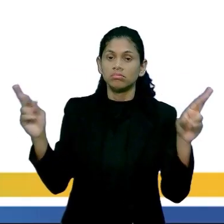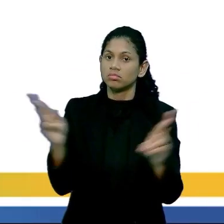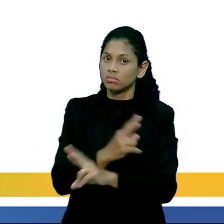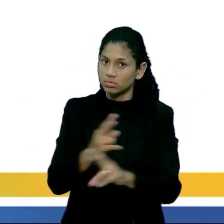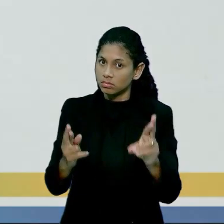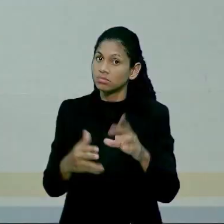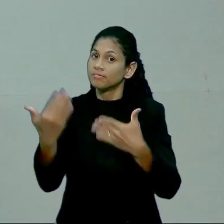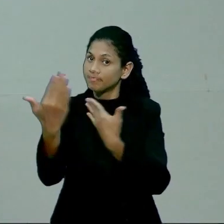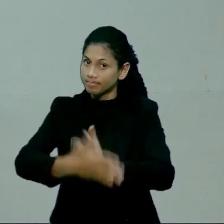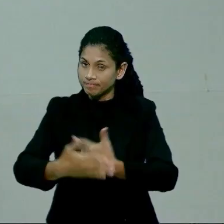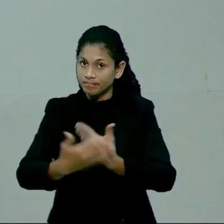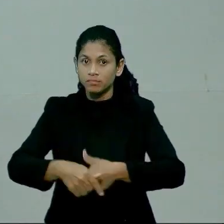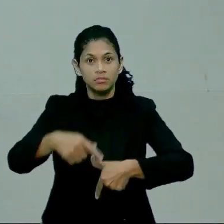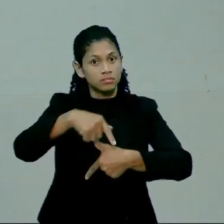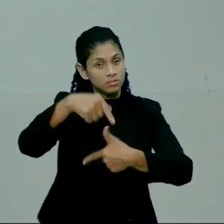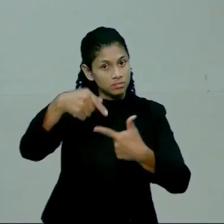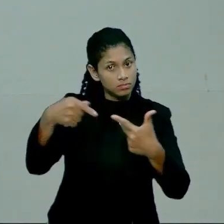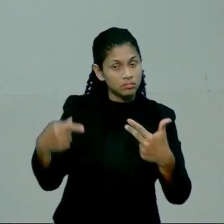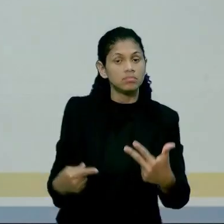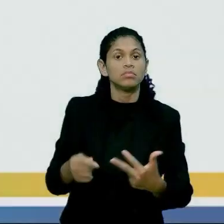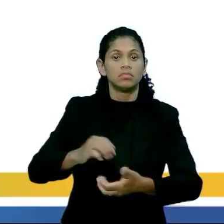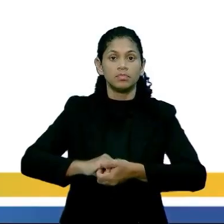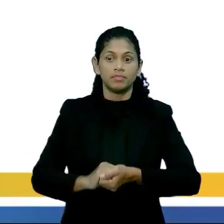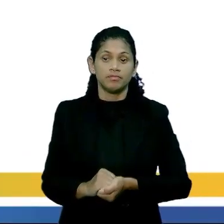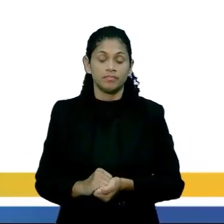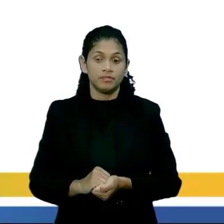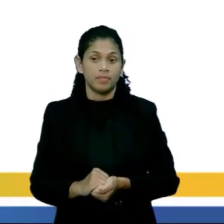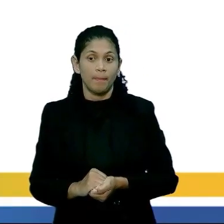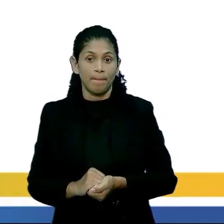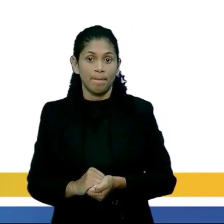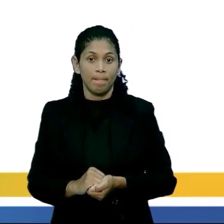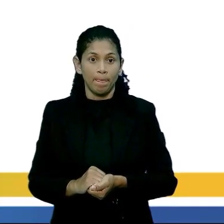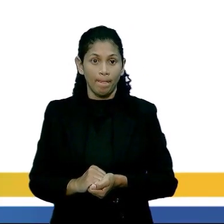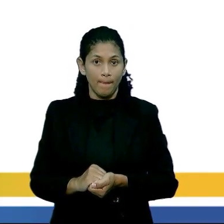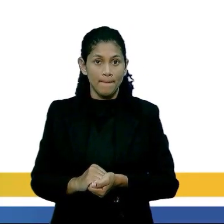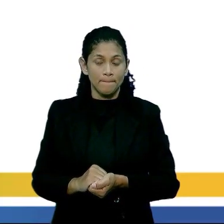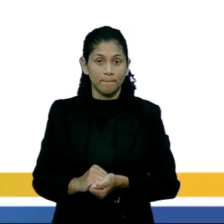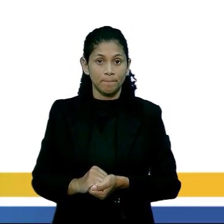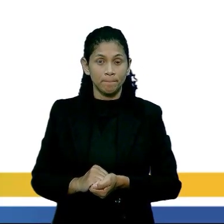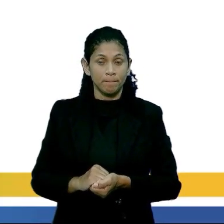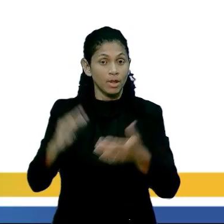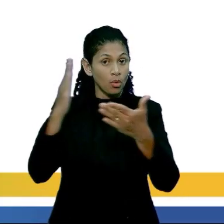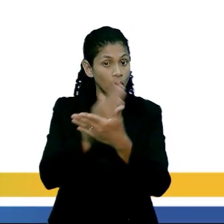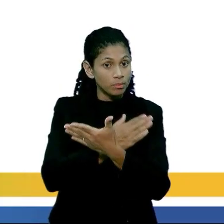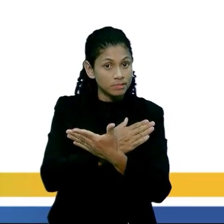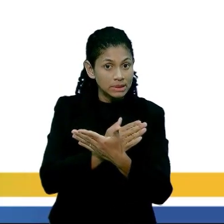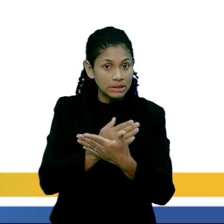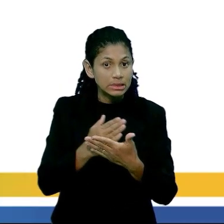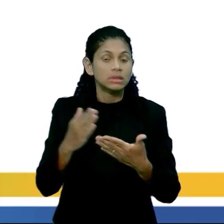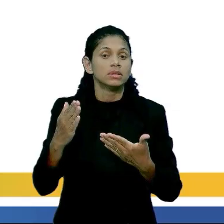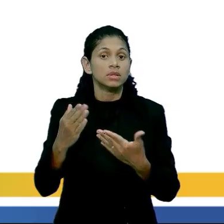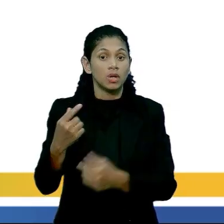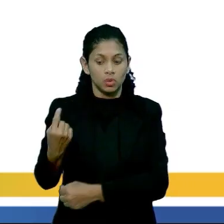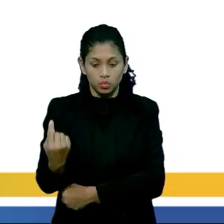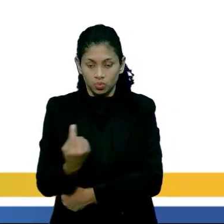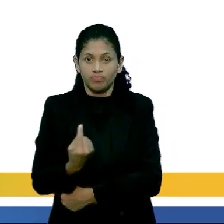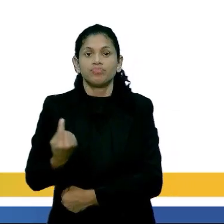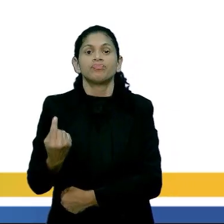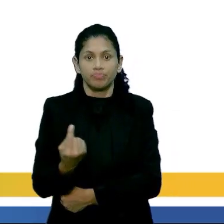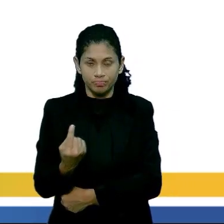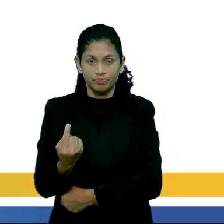que são princípios, nesse caso aqui, o primeiro é o da individualidade, vou até deixar na tela já. Vamos defini-lo e a gente explica em